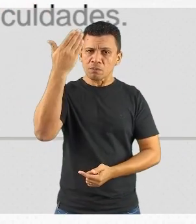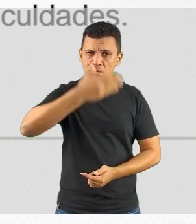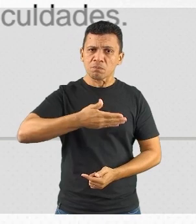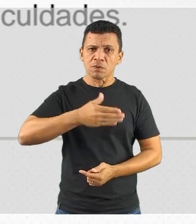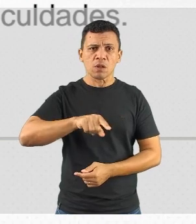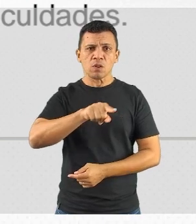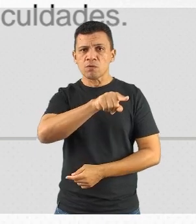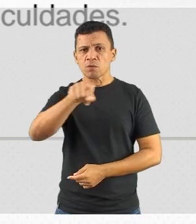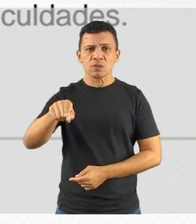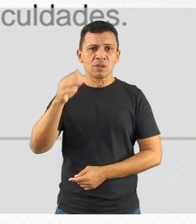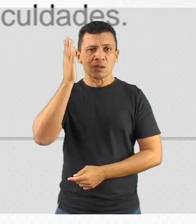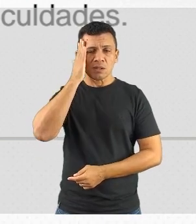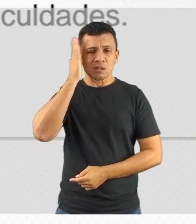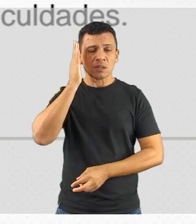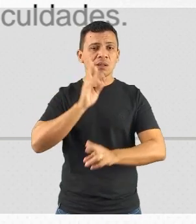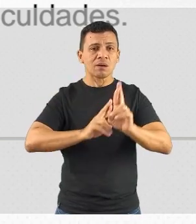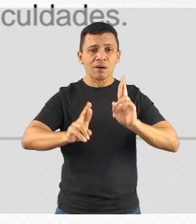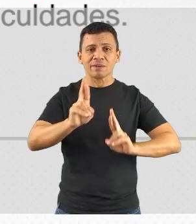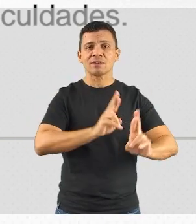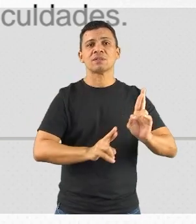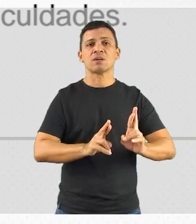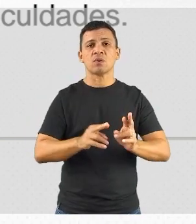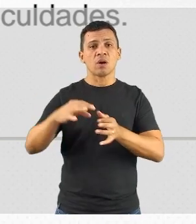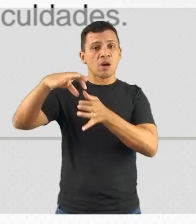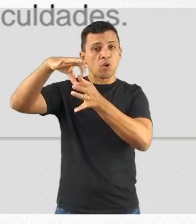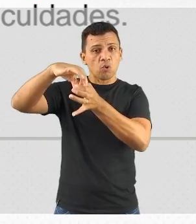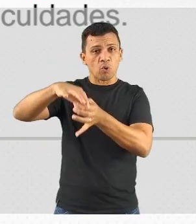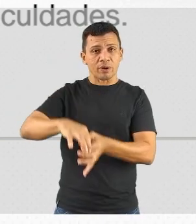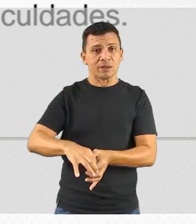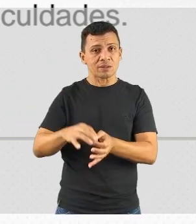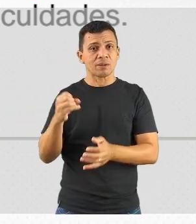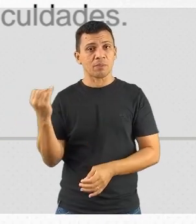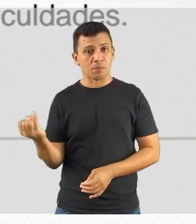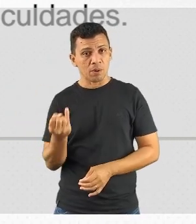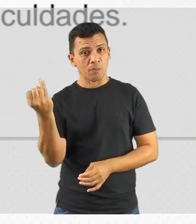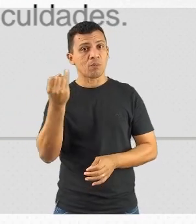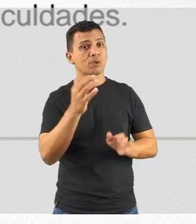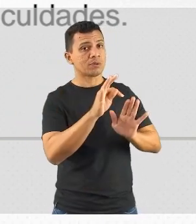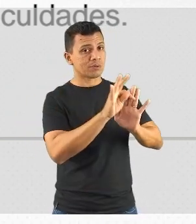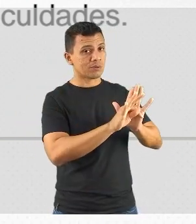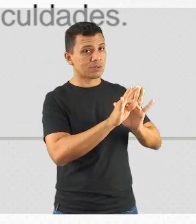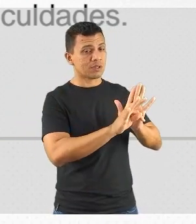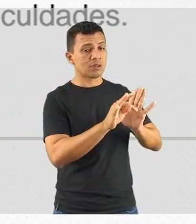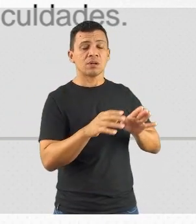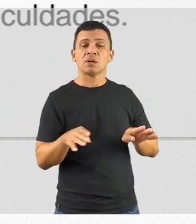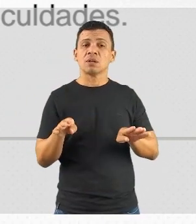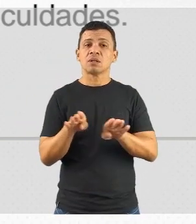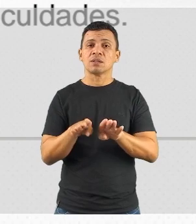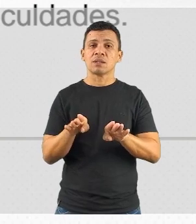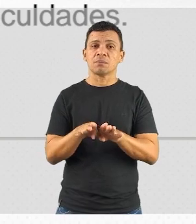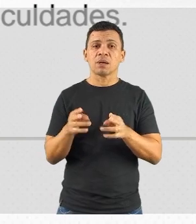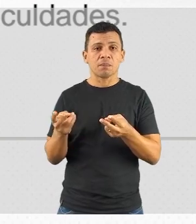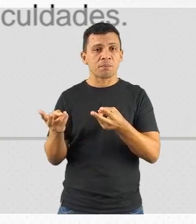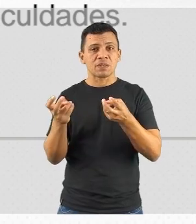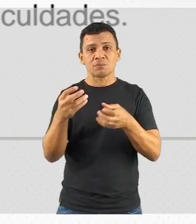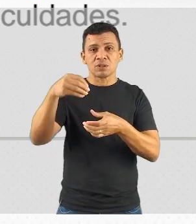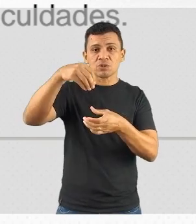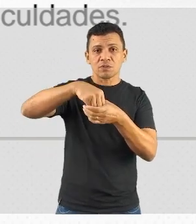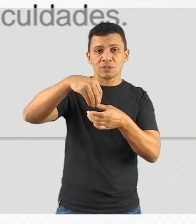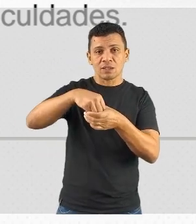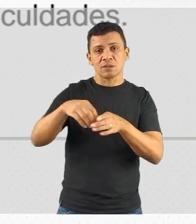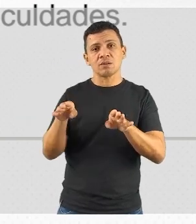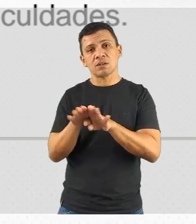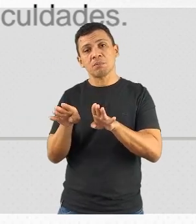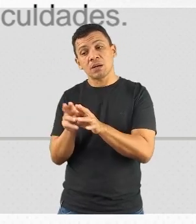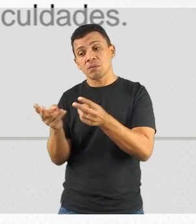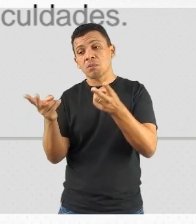gente entender essa relação da coerência, da importância de ter a coerência textual e a coerência tanto na perspectiva interna quanto